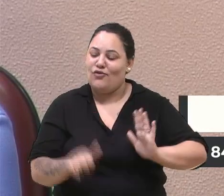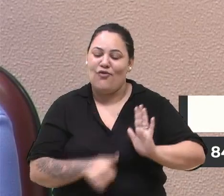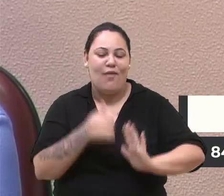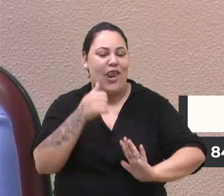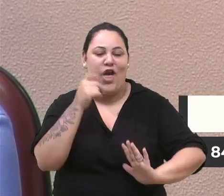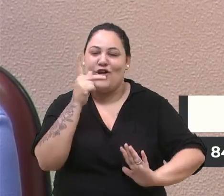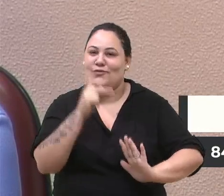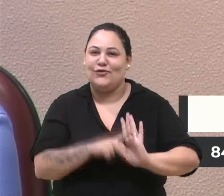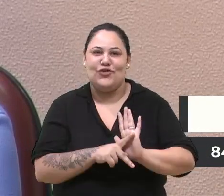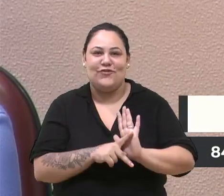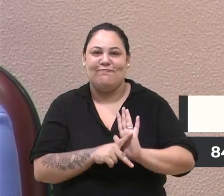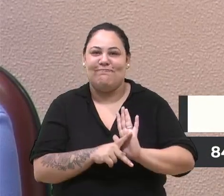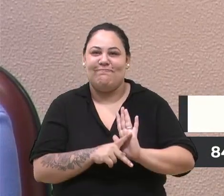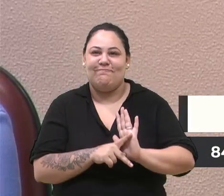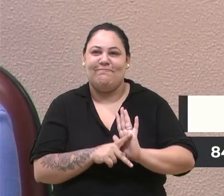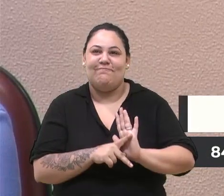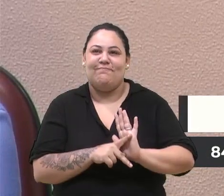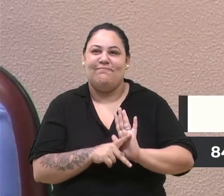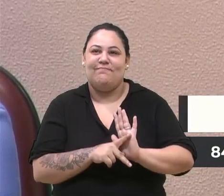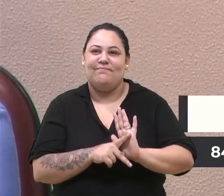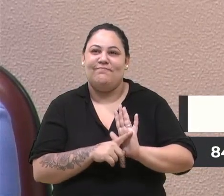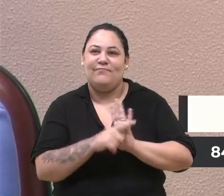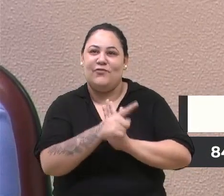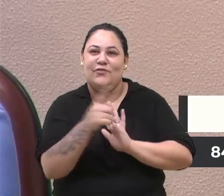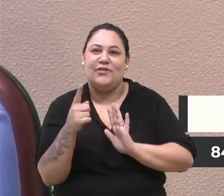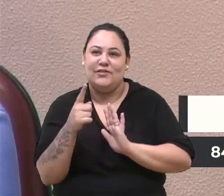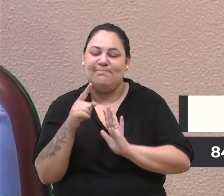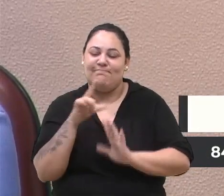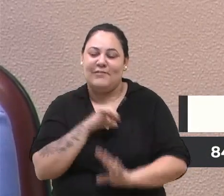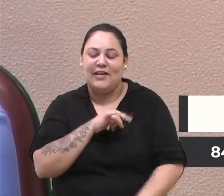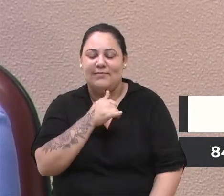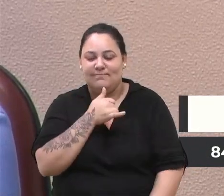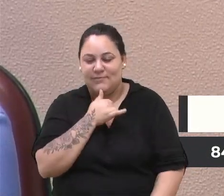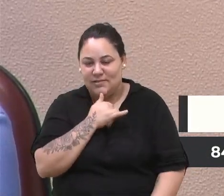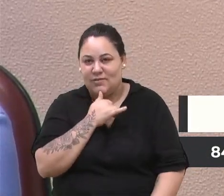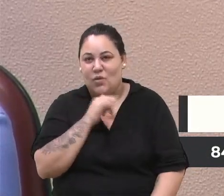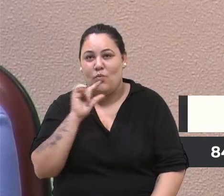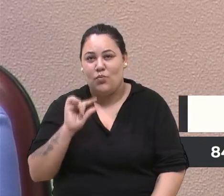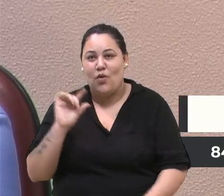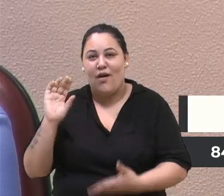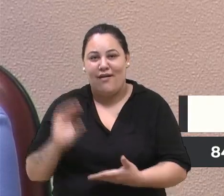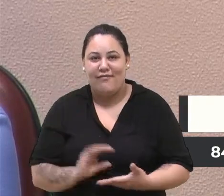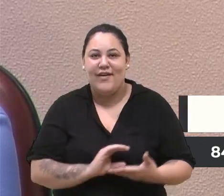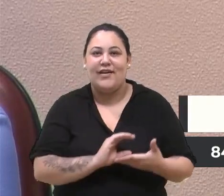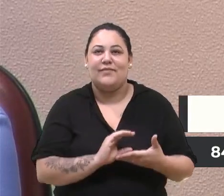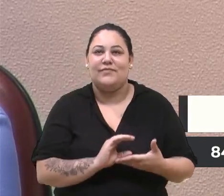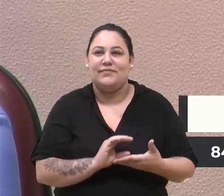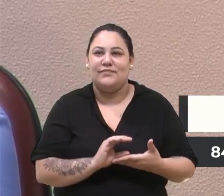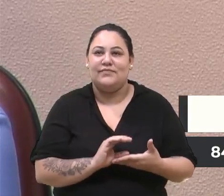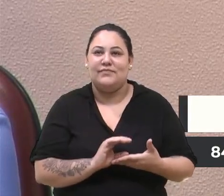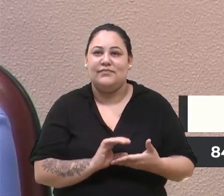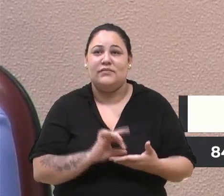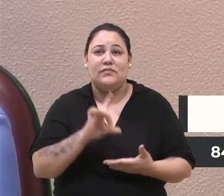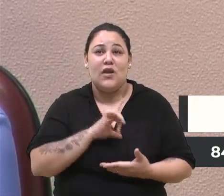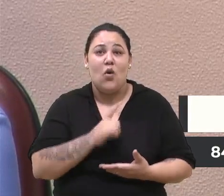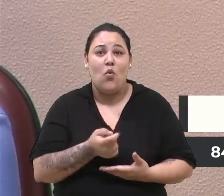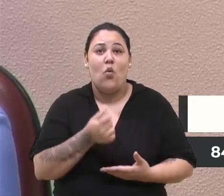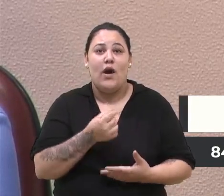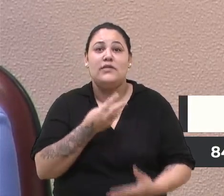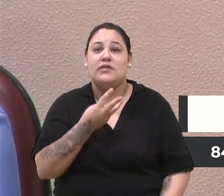Por mais que nós tenhamos a decepção de pouca destinação, mesmo assim, deu quase 3 milhões.